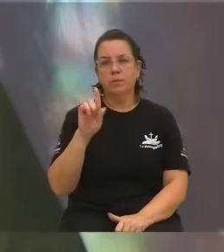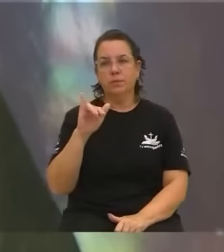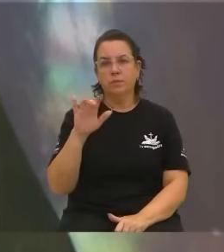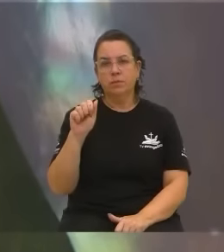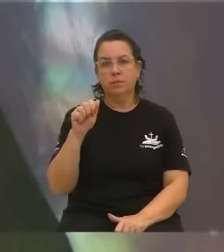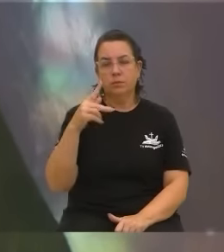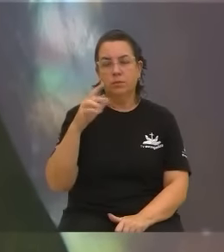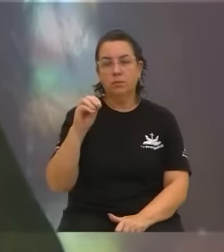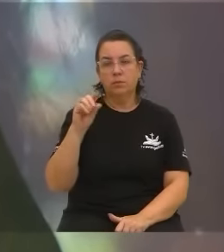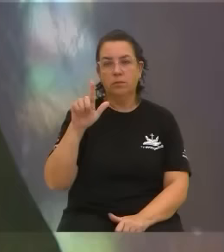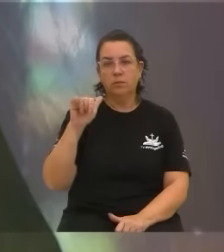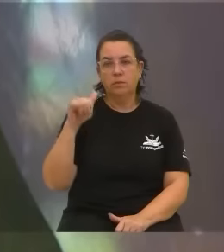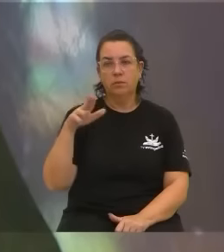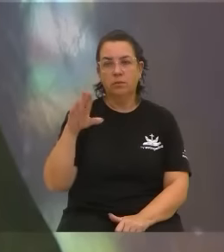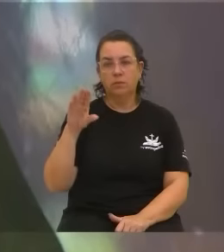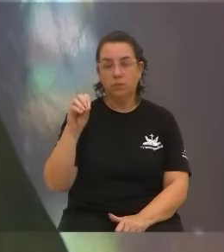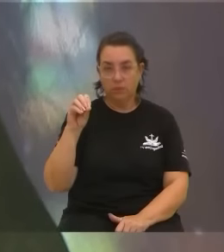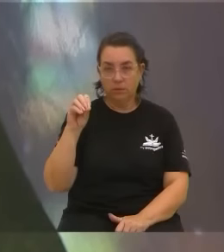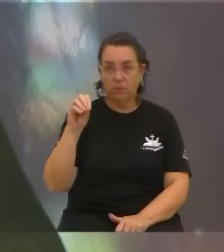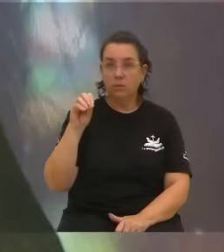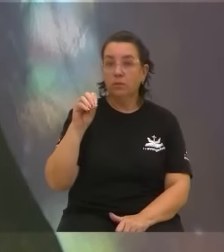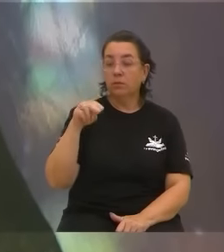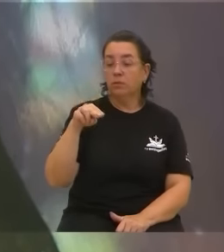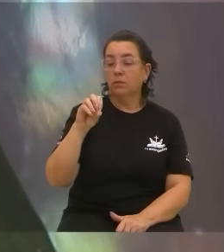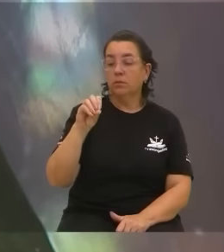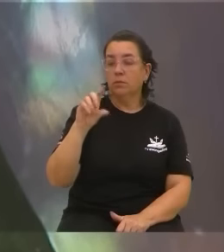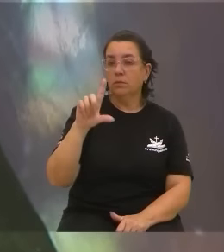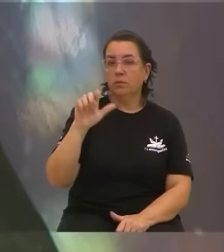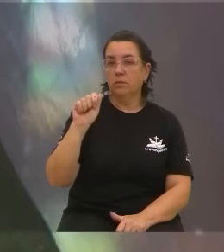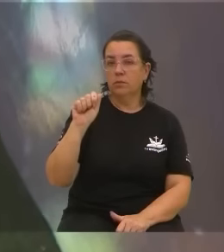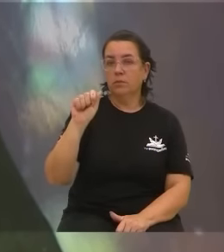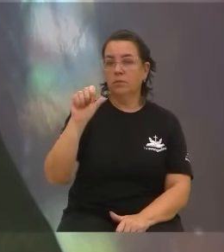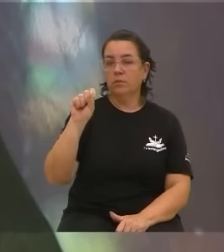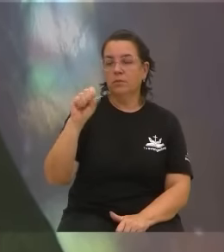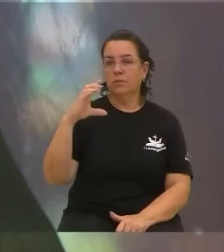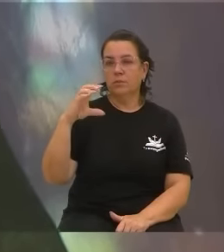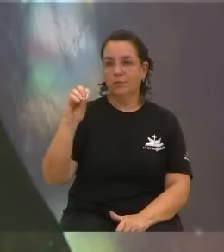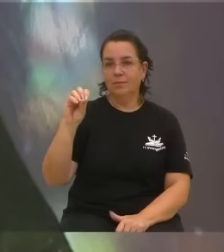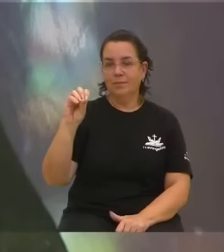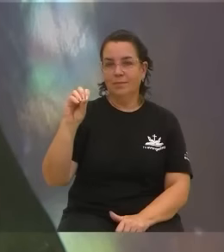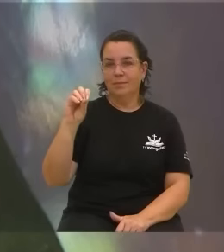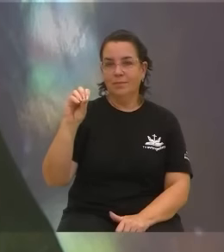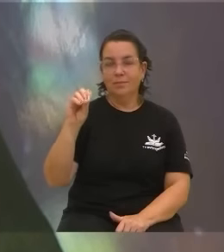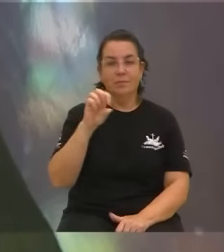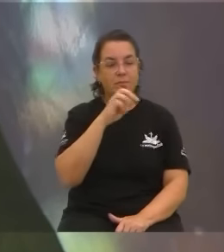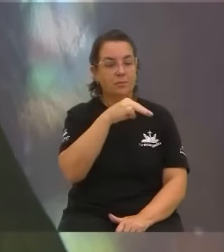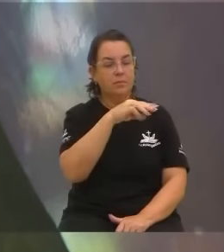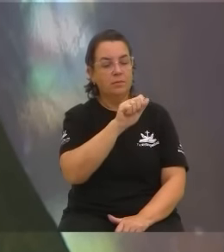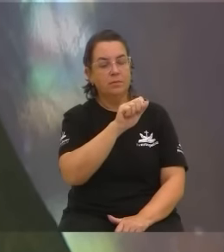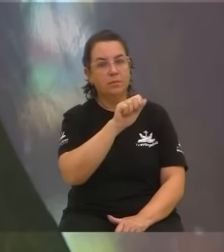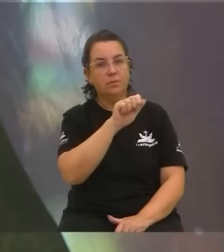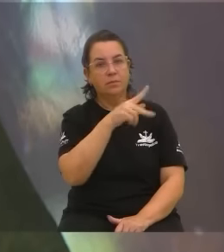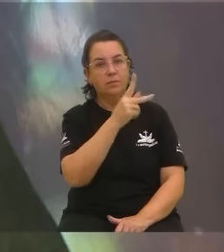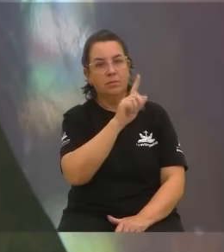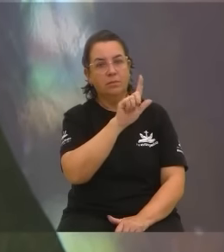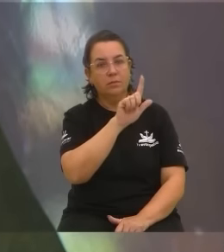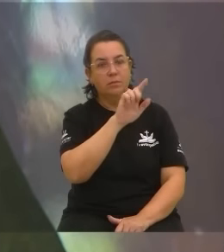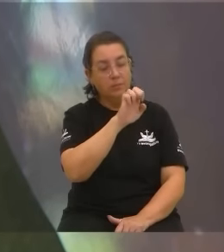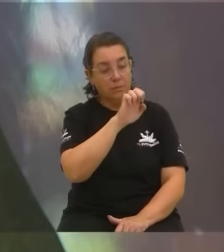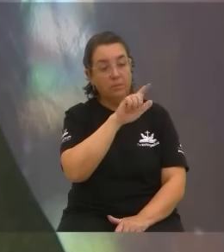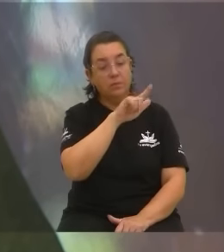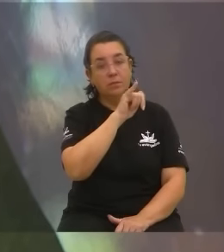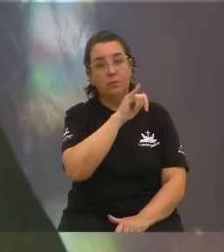Souza Molasco, Nolasco, Vila Velha, Espírito Santo; Maqueli Helena,